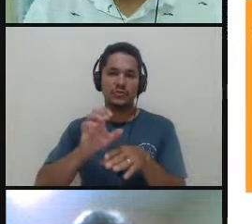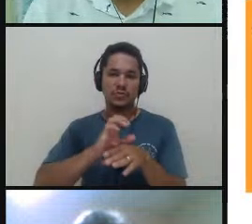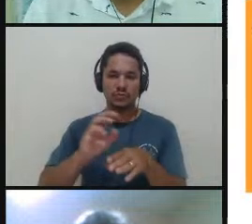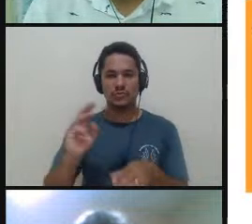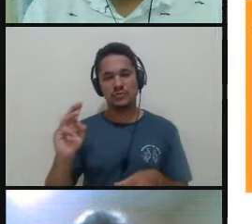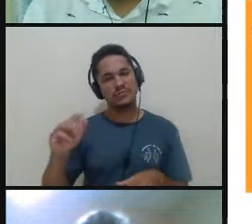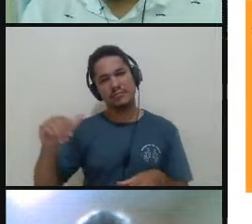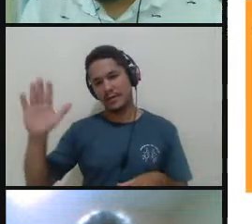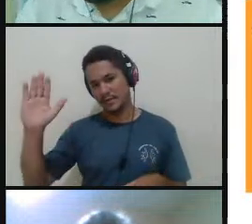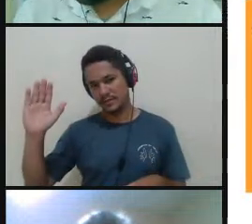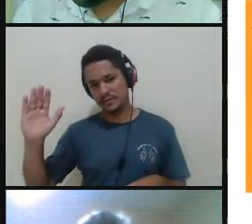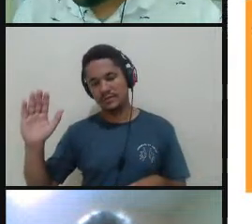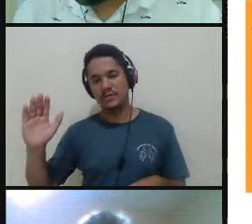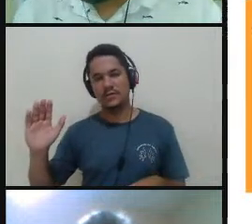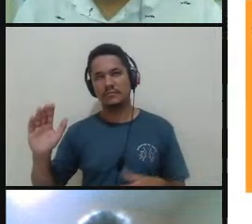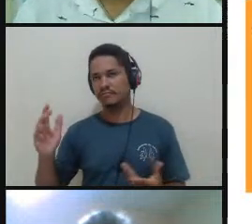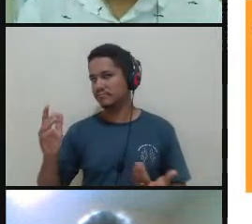vai